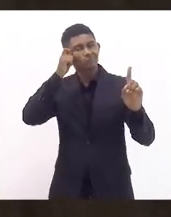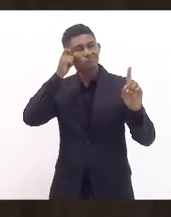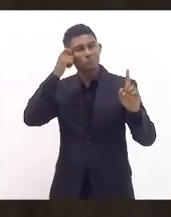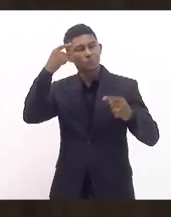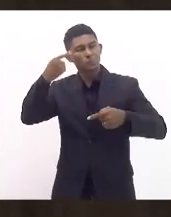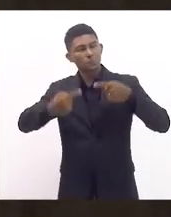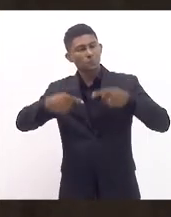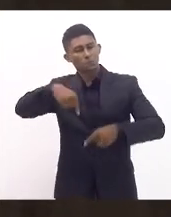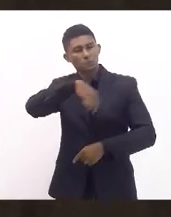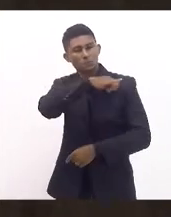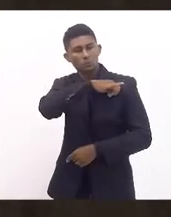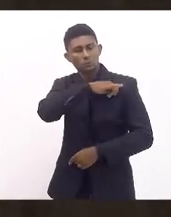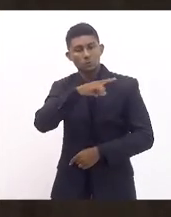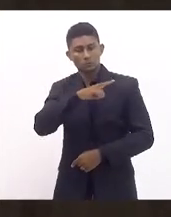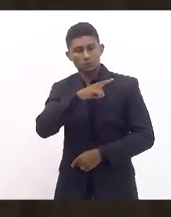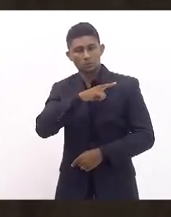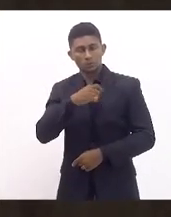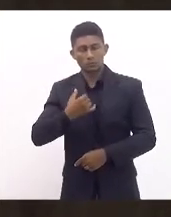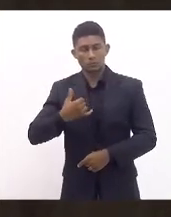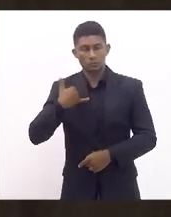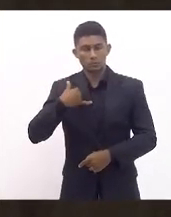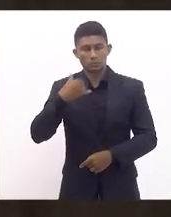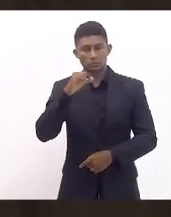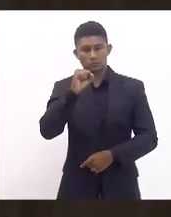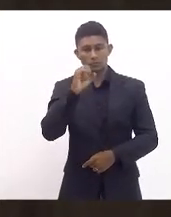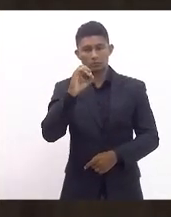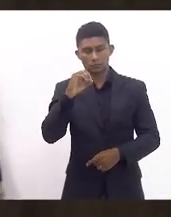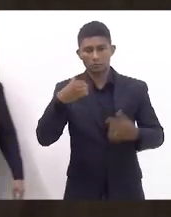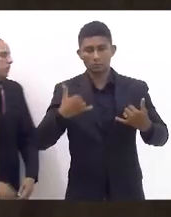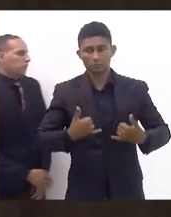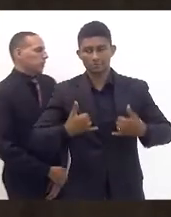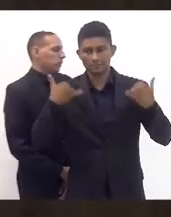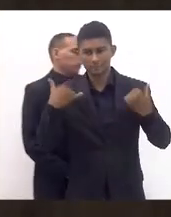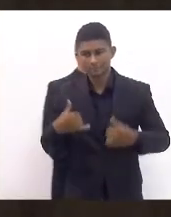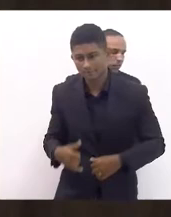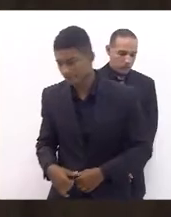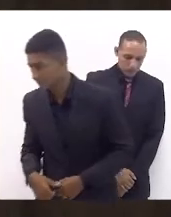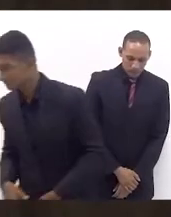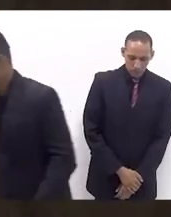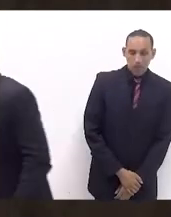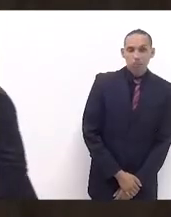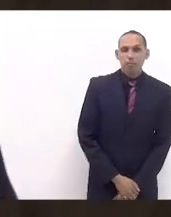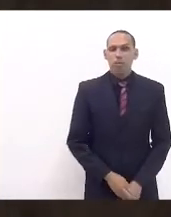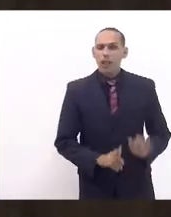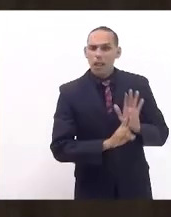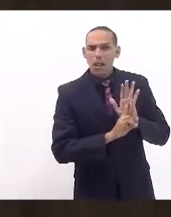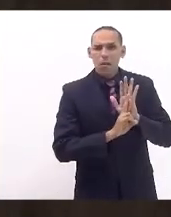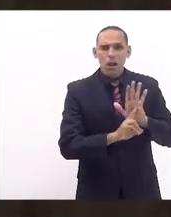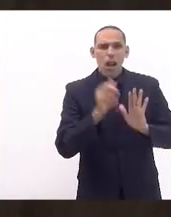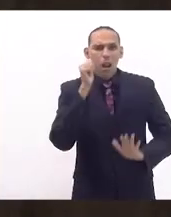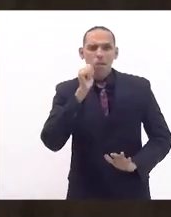Rio de Janeiro, hoje completa 80 anos. Grande dama da política e genuína representante das